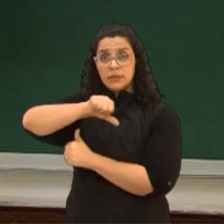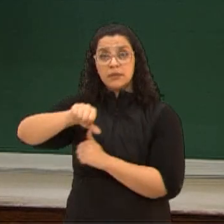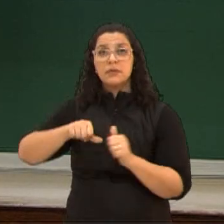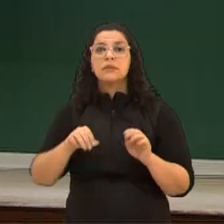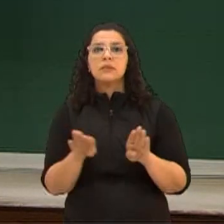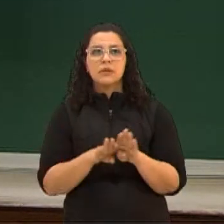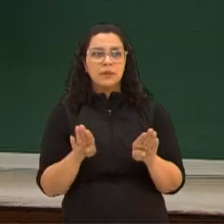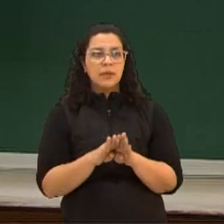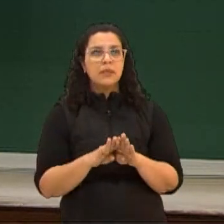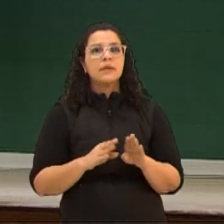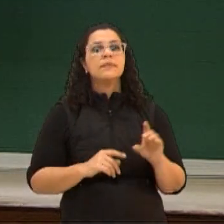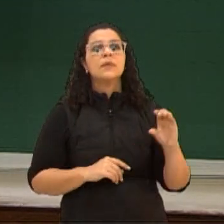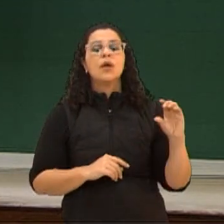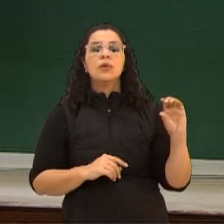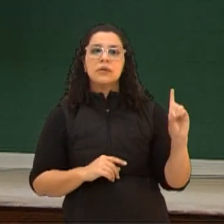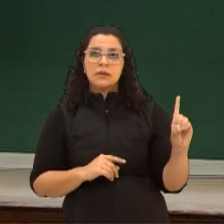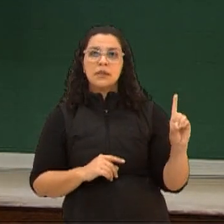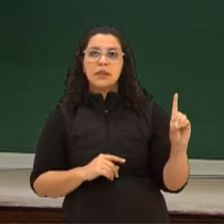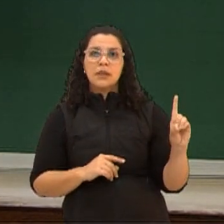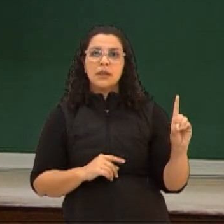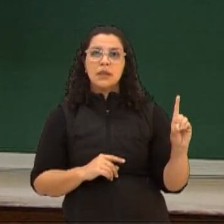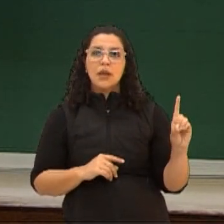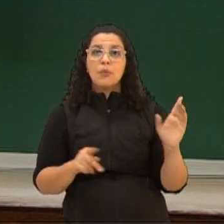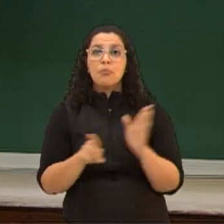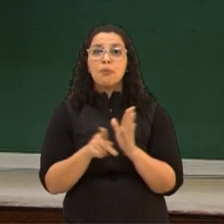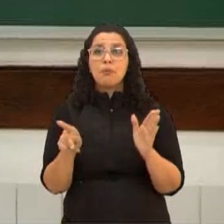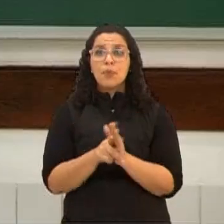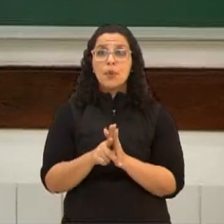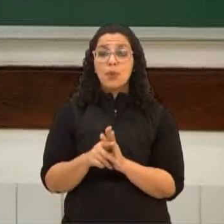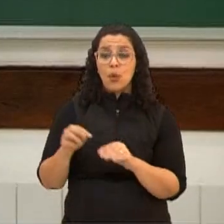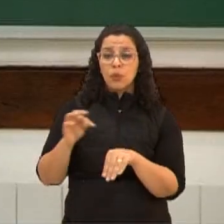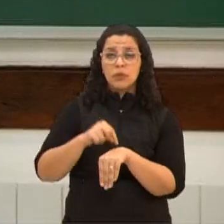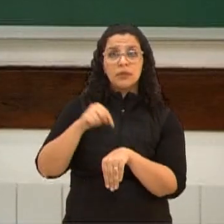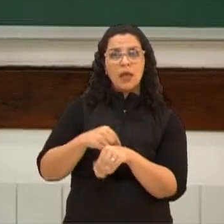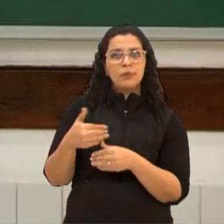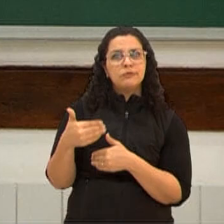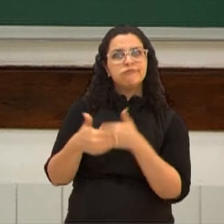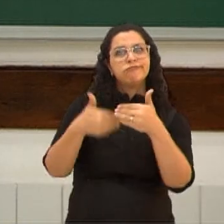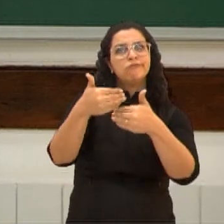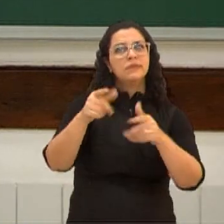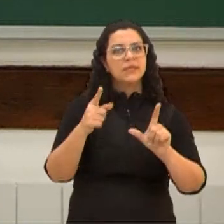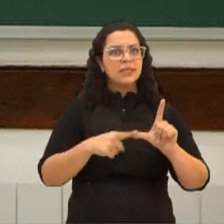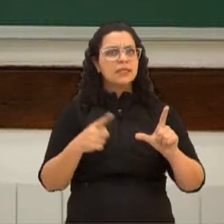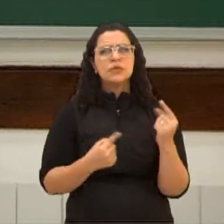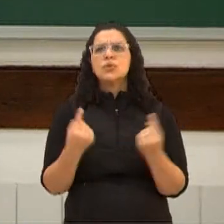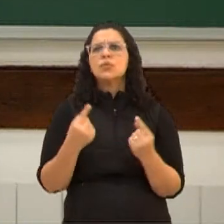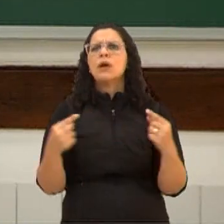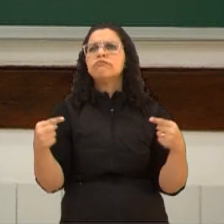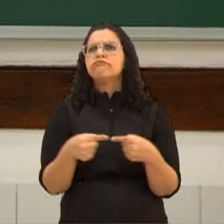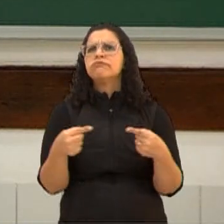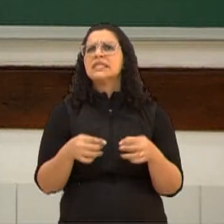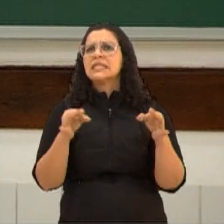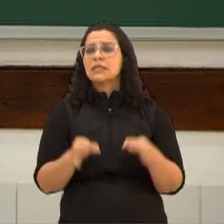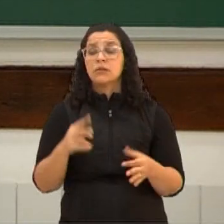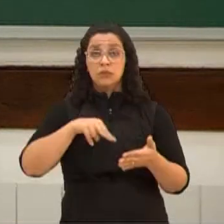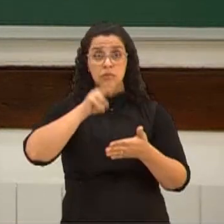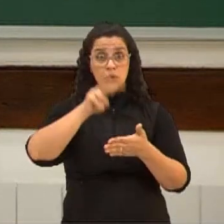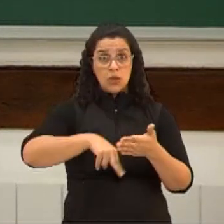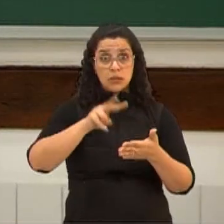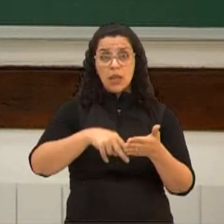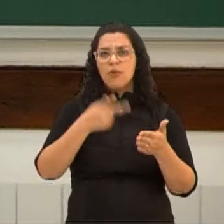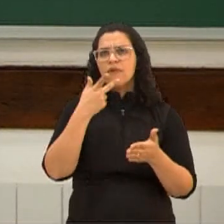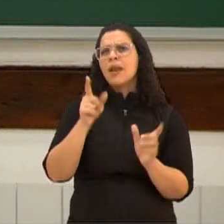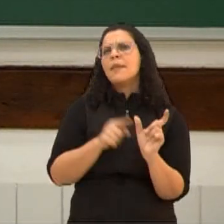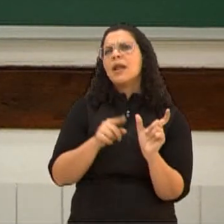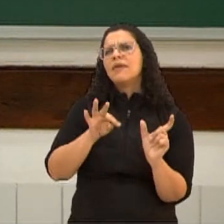alteração das letras. Ou letra D, a jornada das letras. Então, de acordo com o que nós lemos,